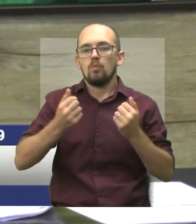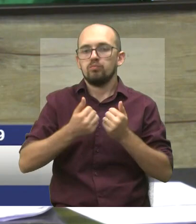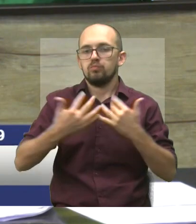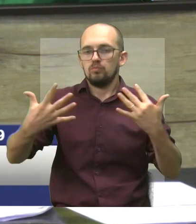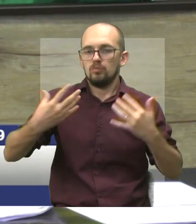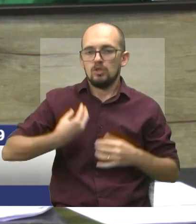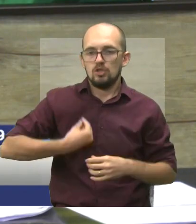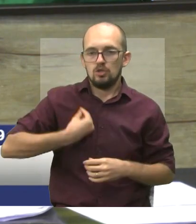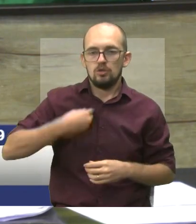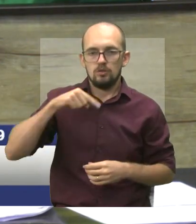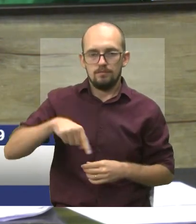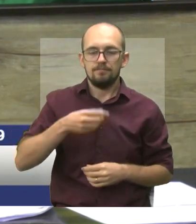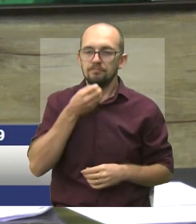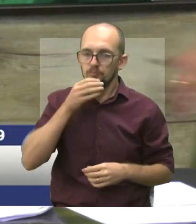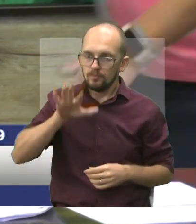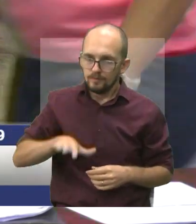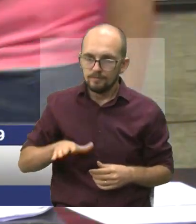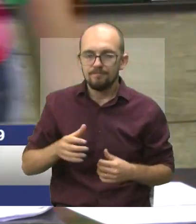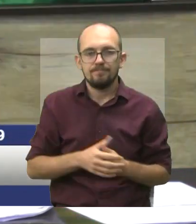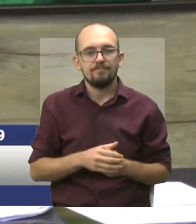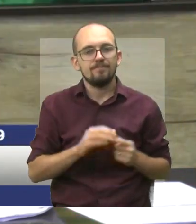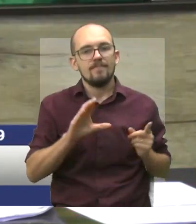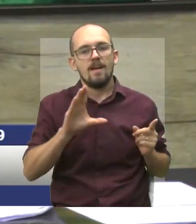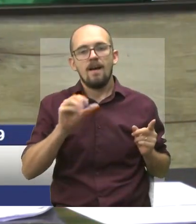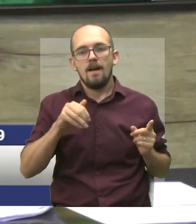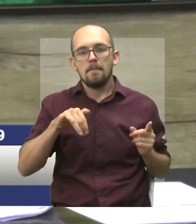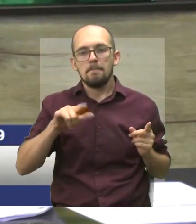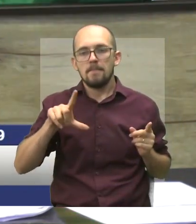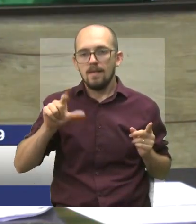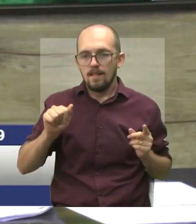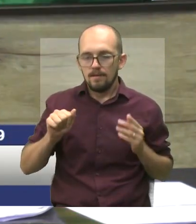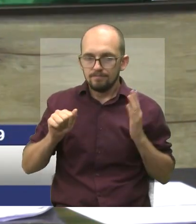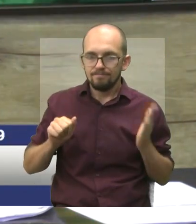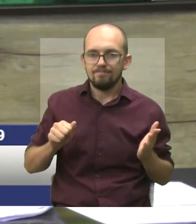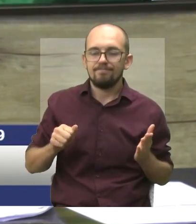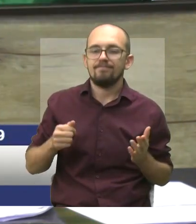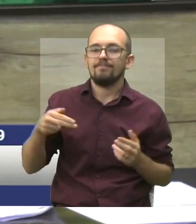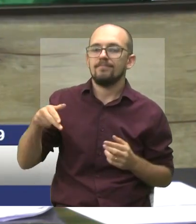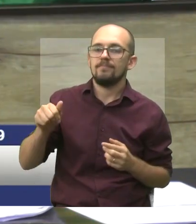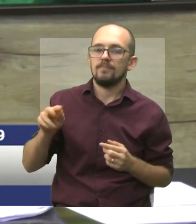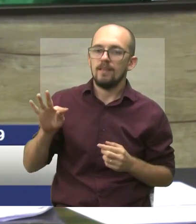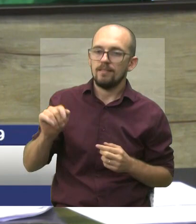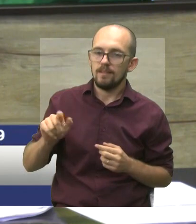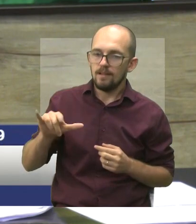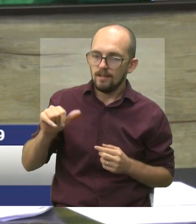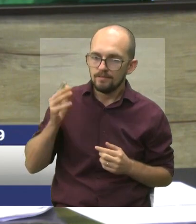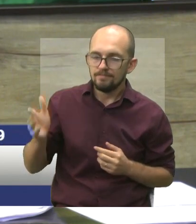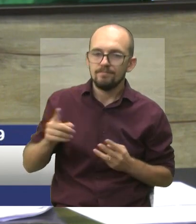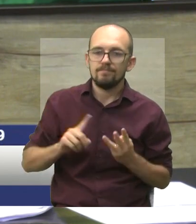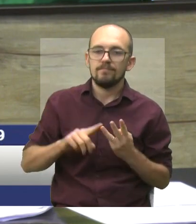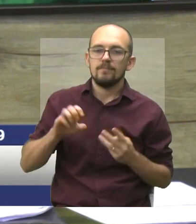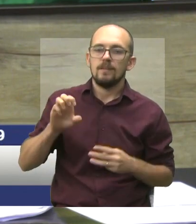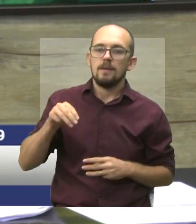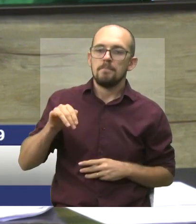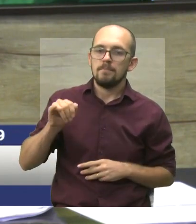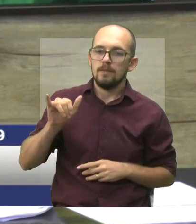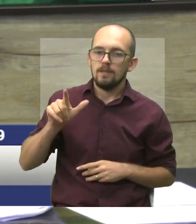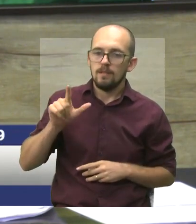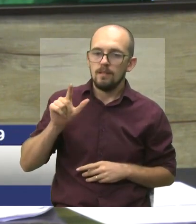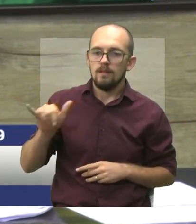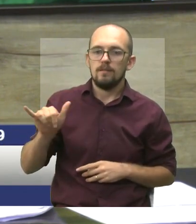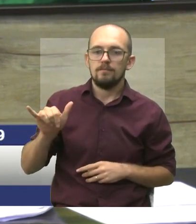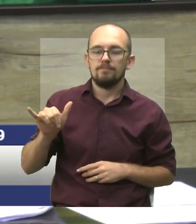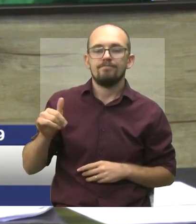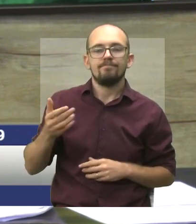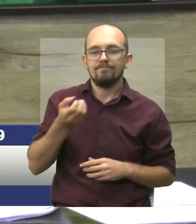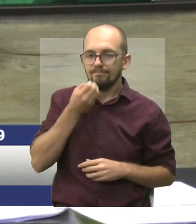Câmara Municipal, a Camila, a Natália também, a Emily, e